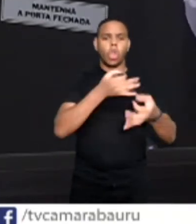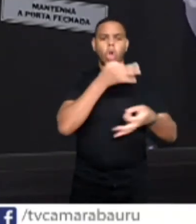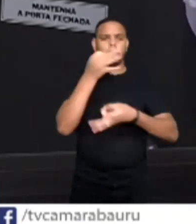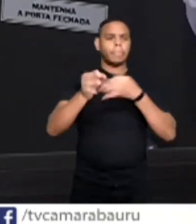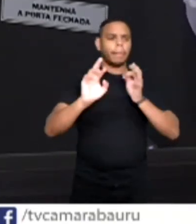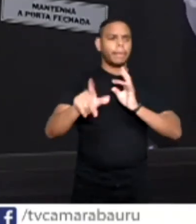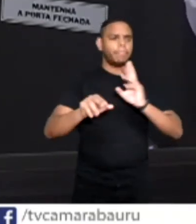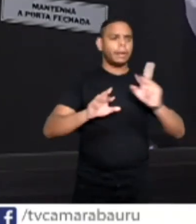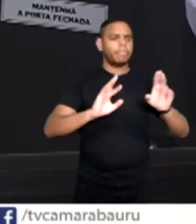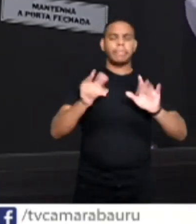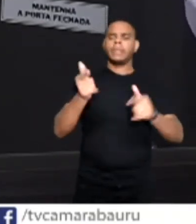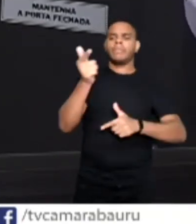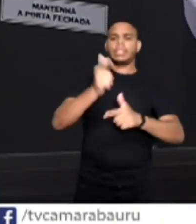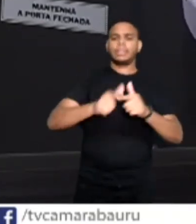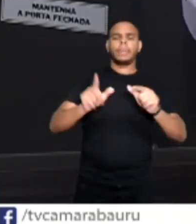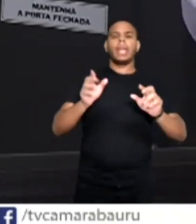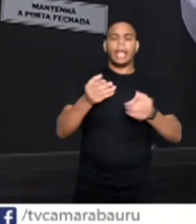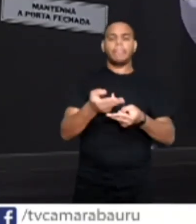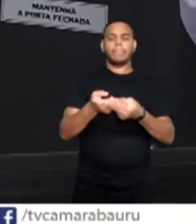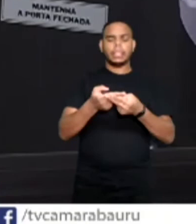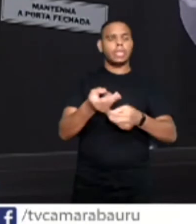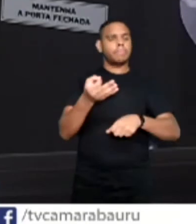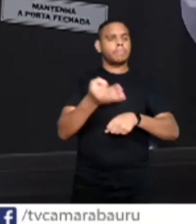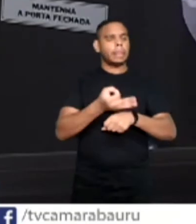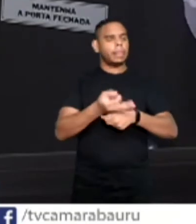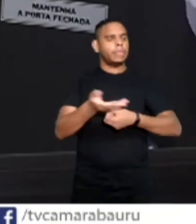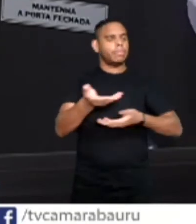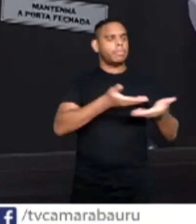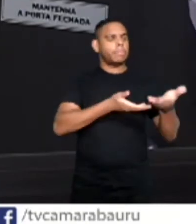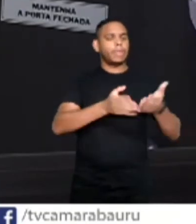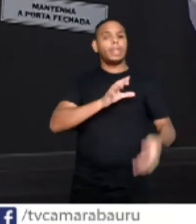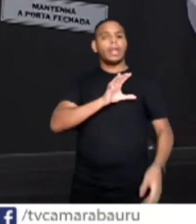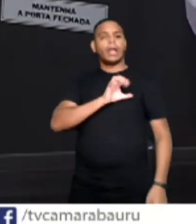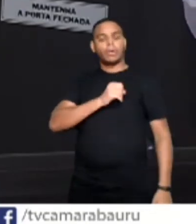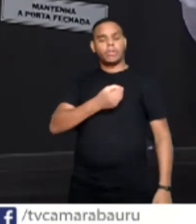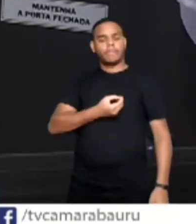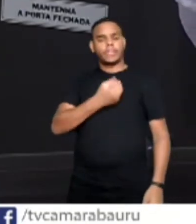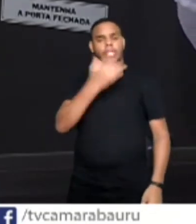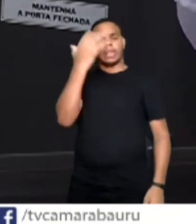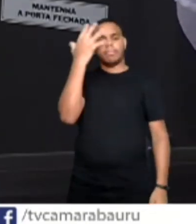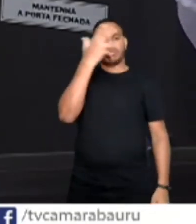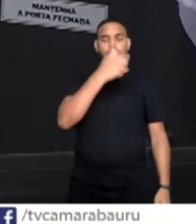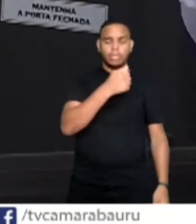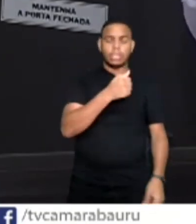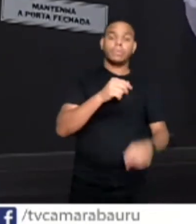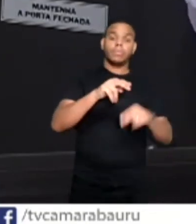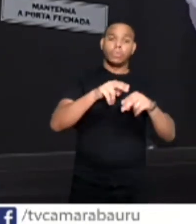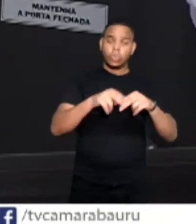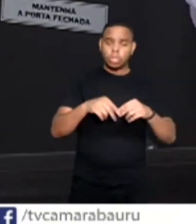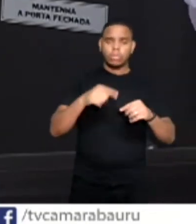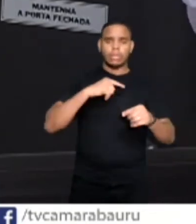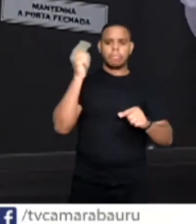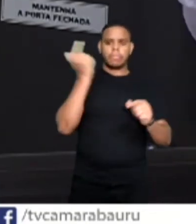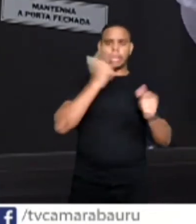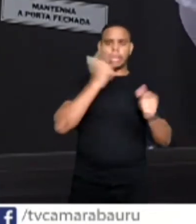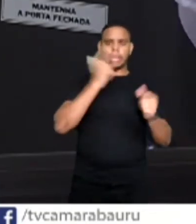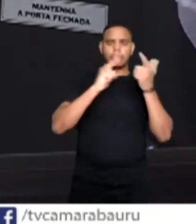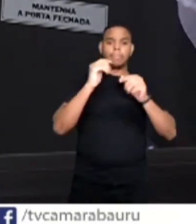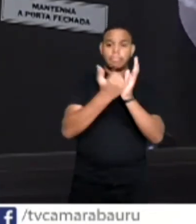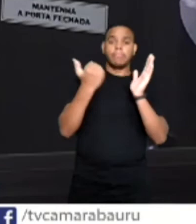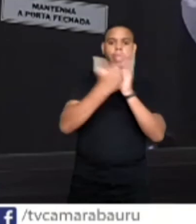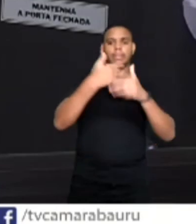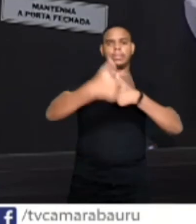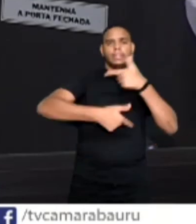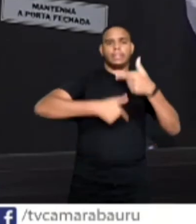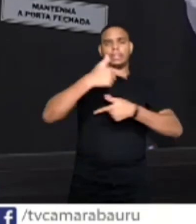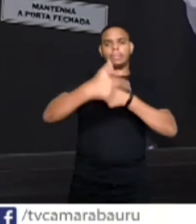humano completo, com nossa atuação, e a convergências com a conquista por mais serviços e benfeitorias em toda